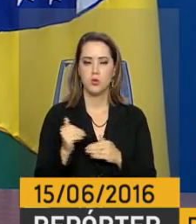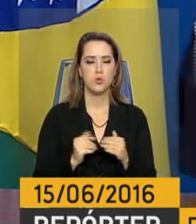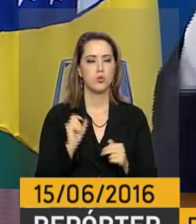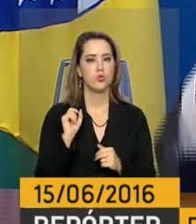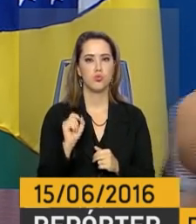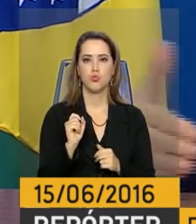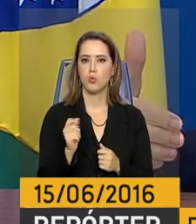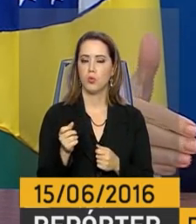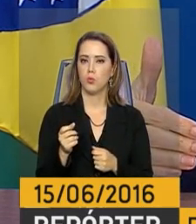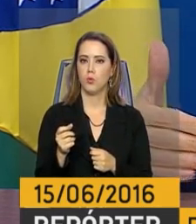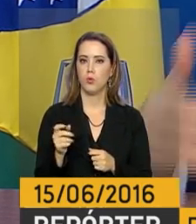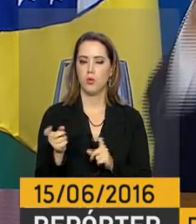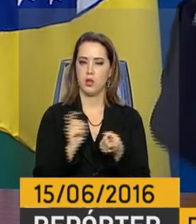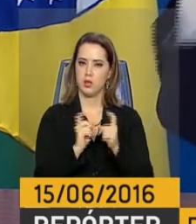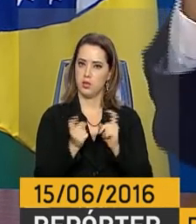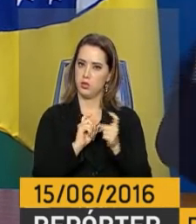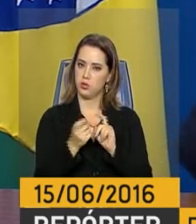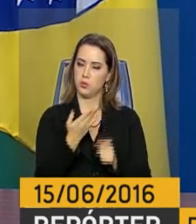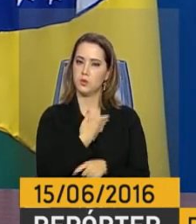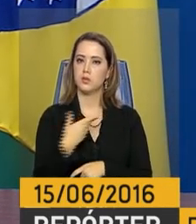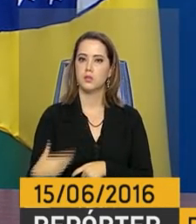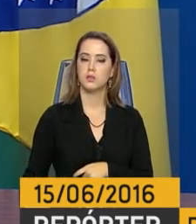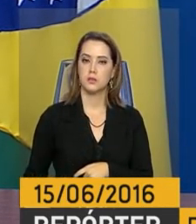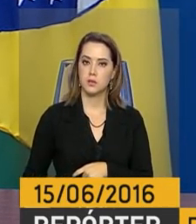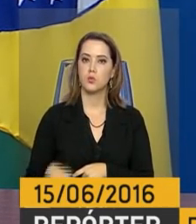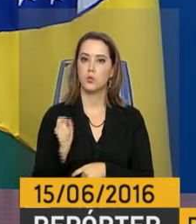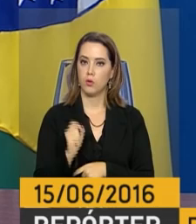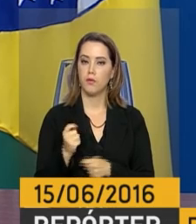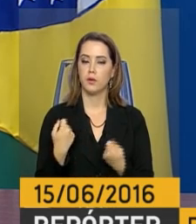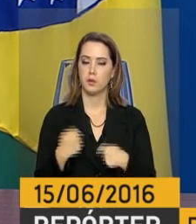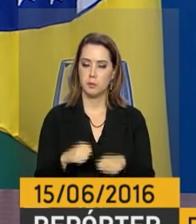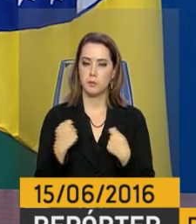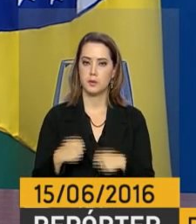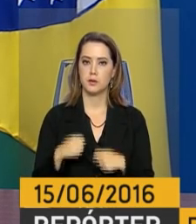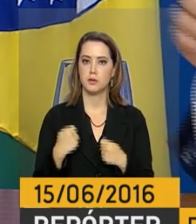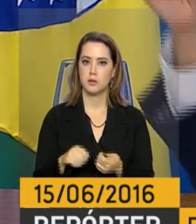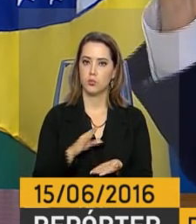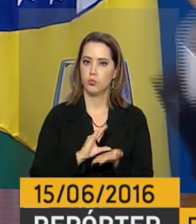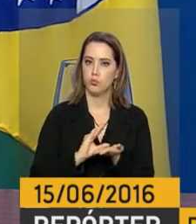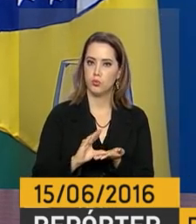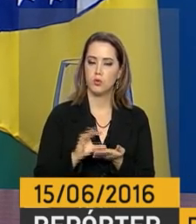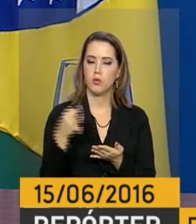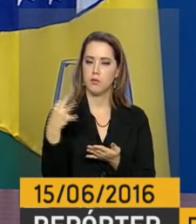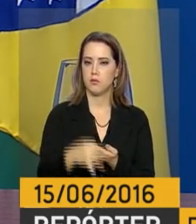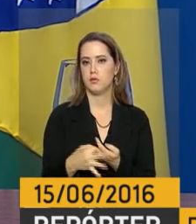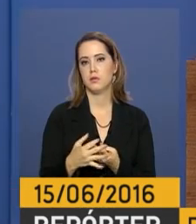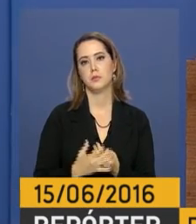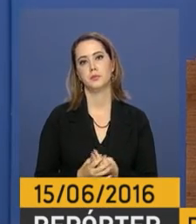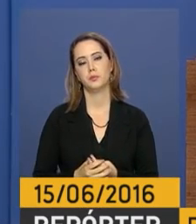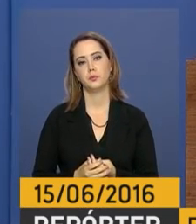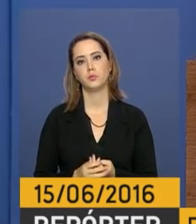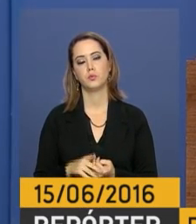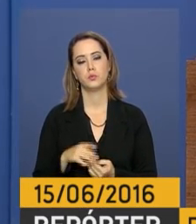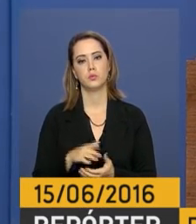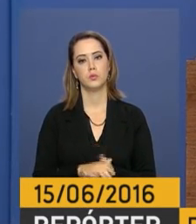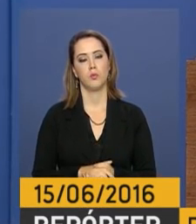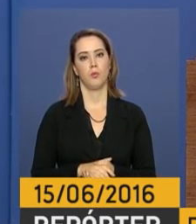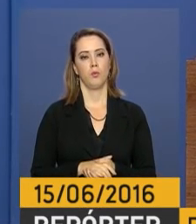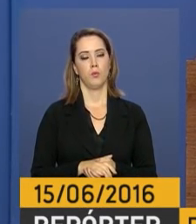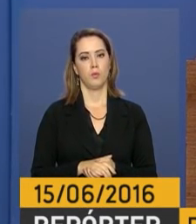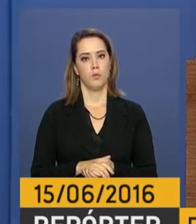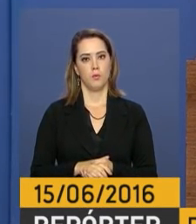pública e também uma boa gestão eh do gasto público. Felipe Frazão,